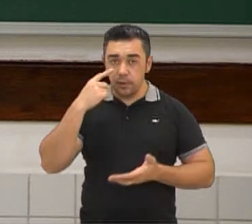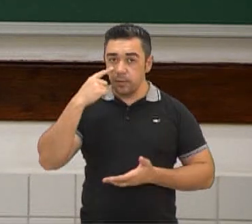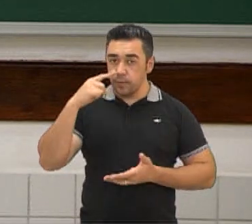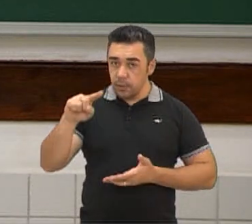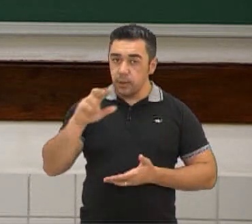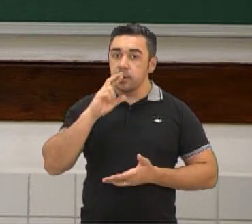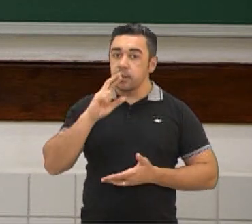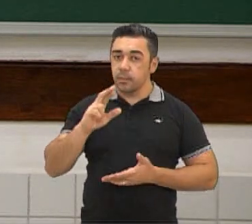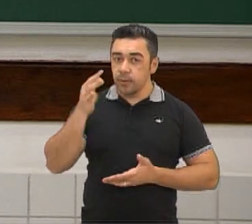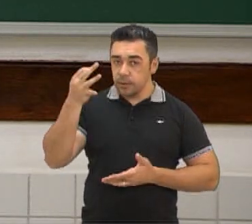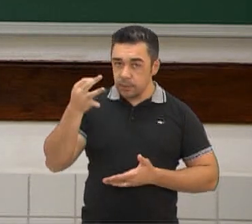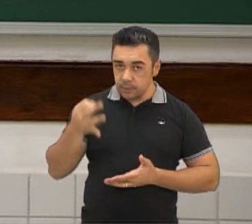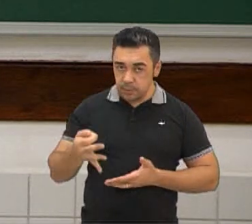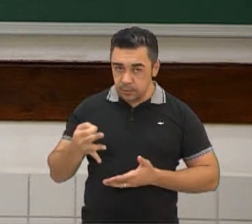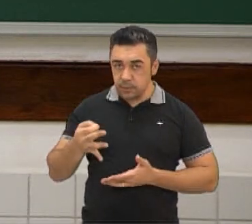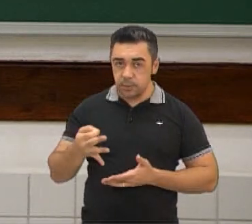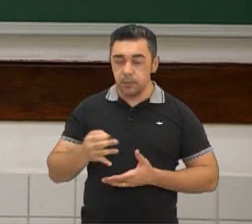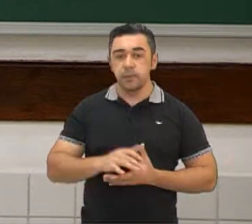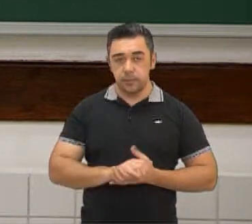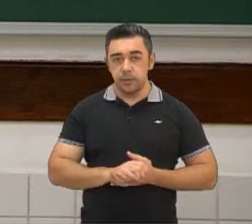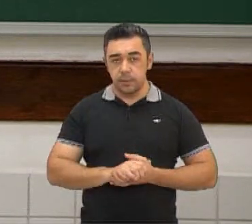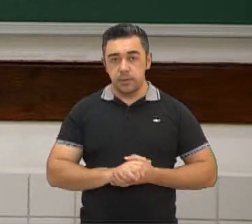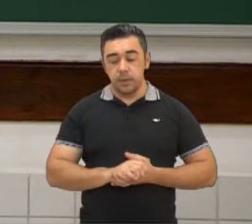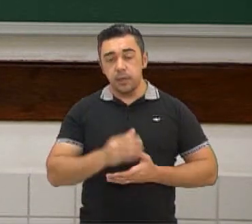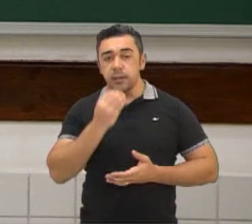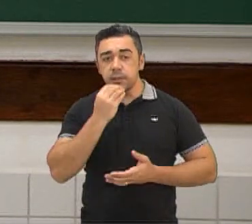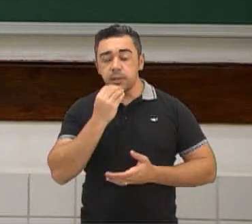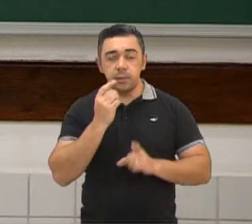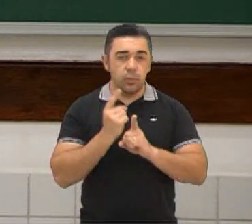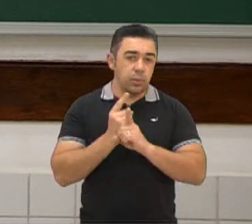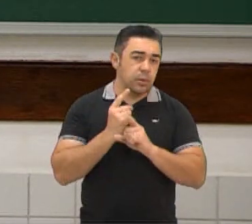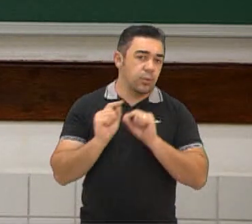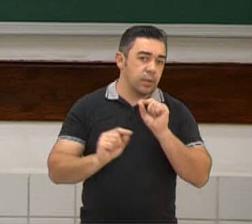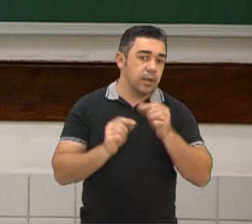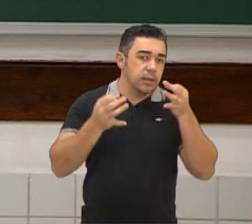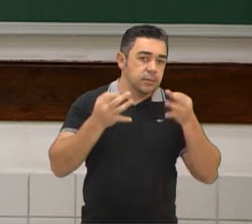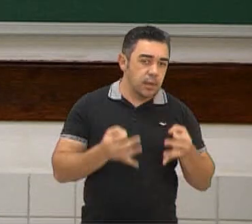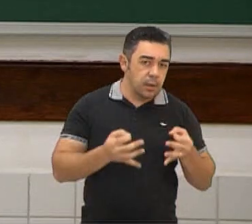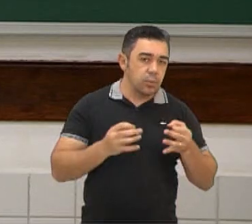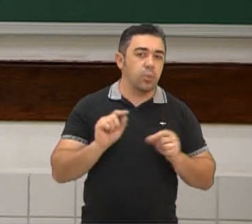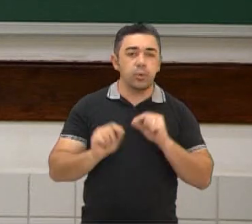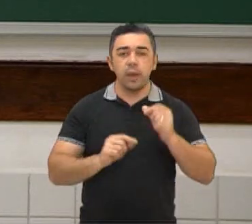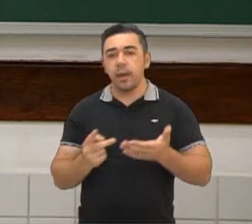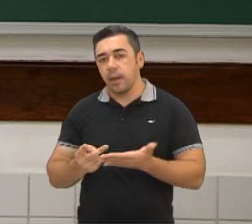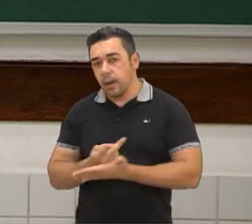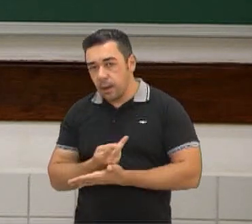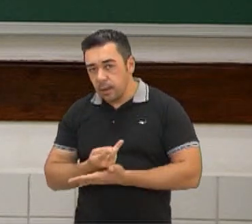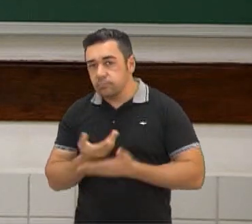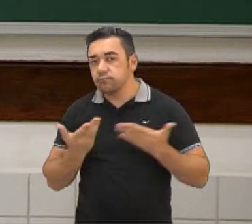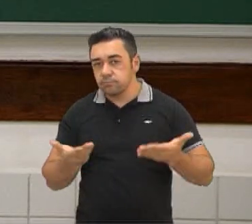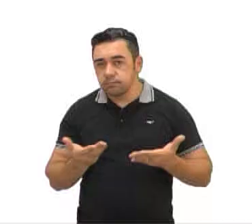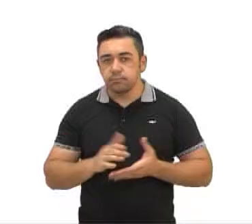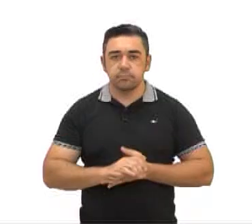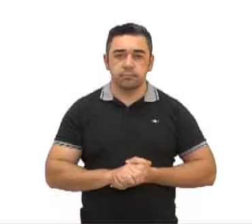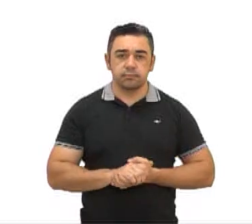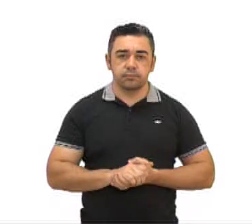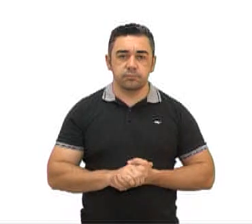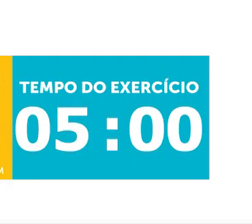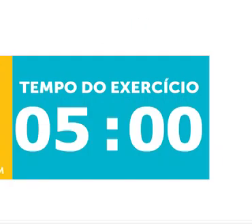leia mais uma vez as alternativas e tente identificar o que está certo e o que é falta.